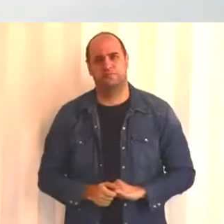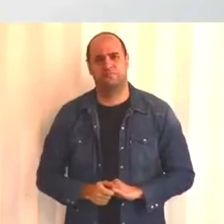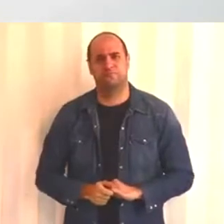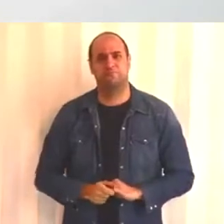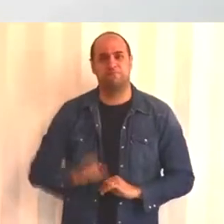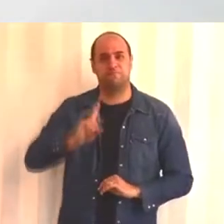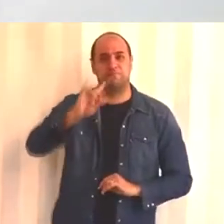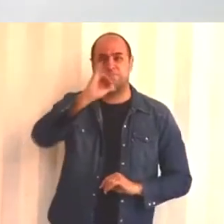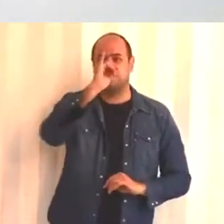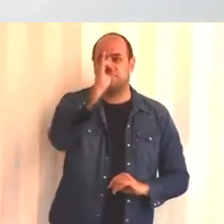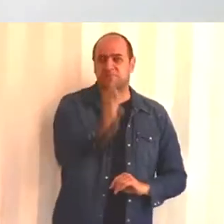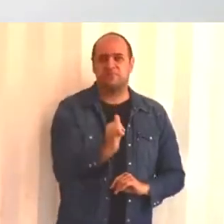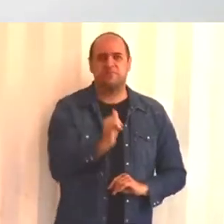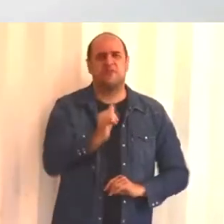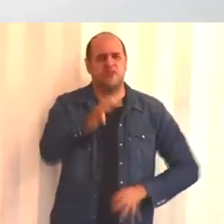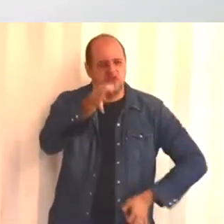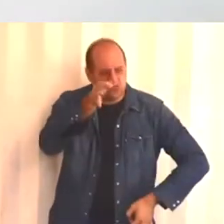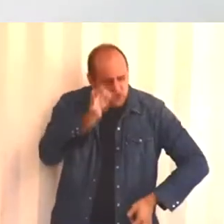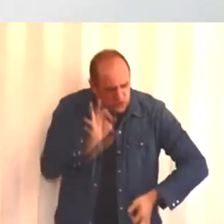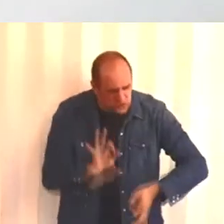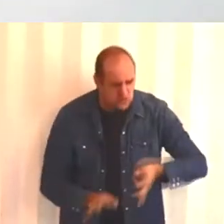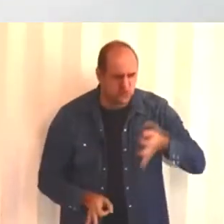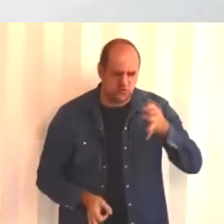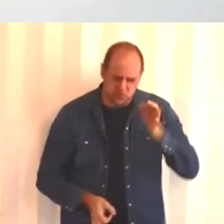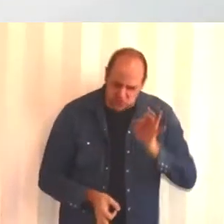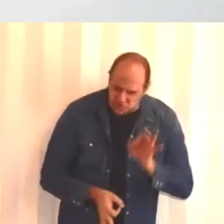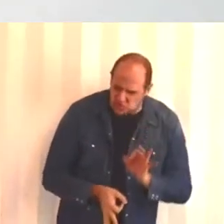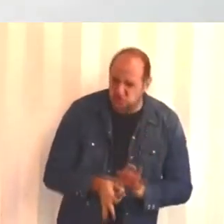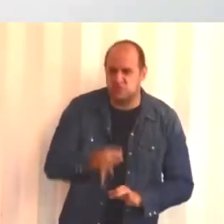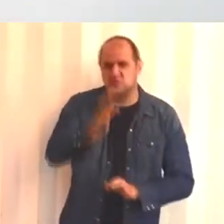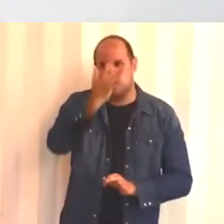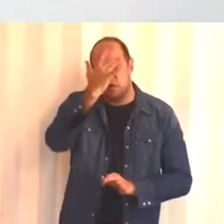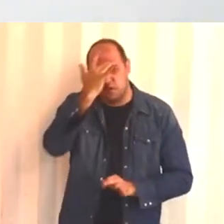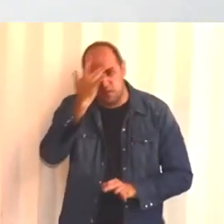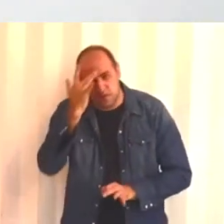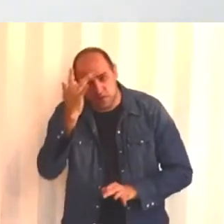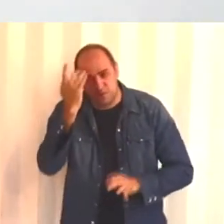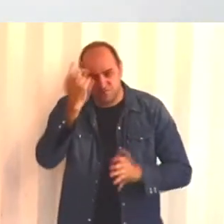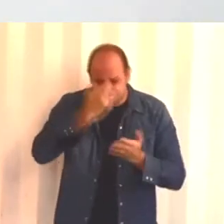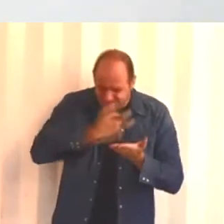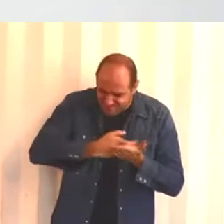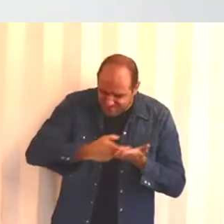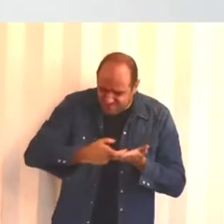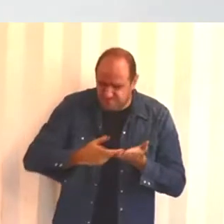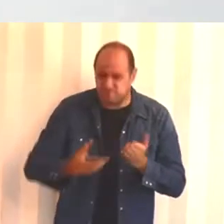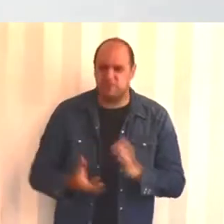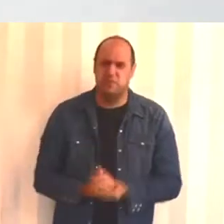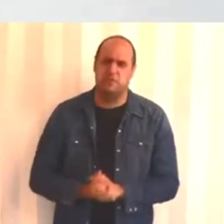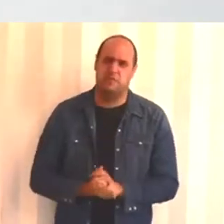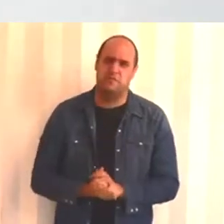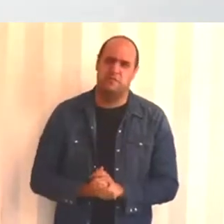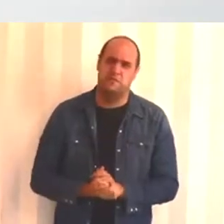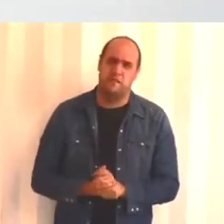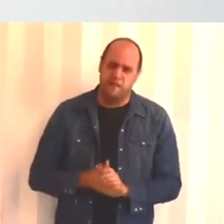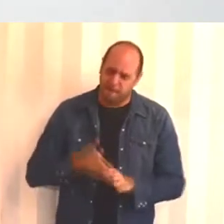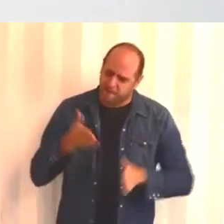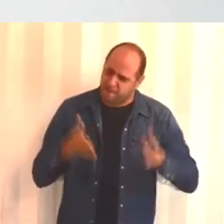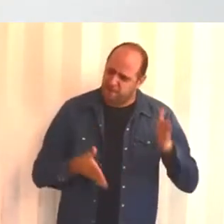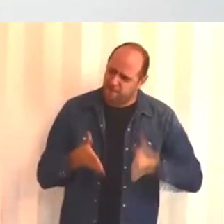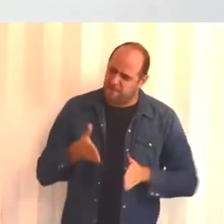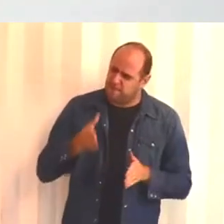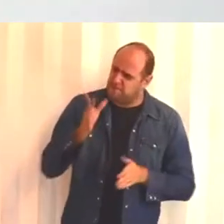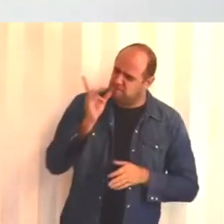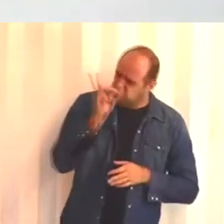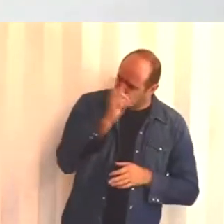dizendo aqui para nós que Ele faz justiça aos oprimidos. Num tempo de tanta